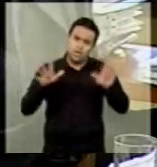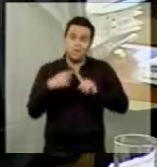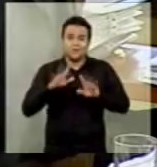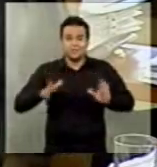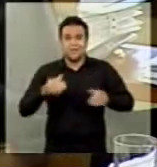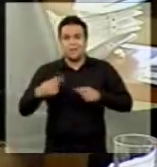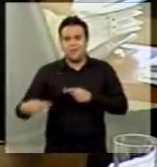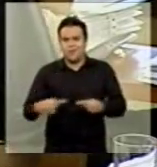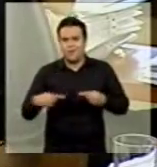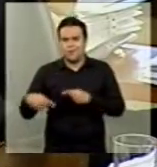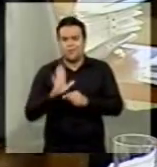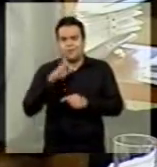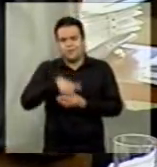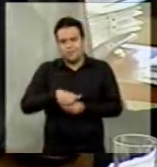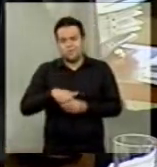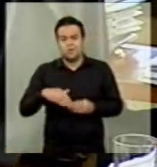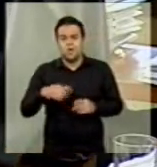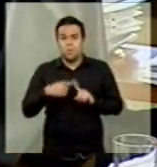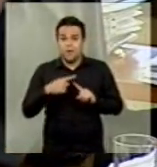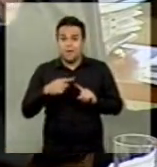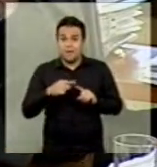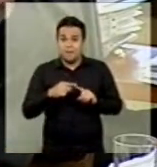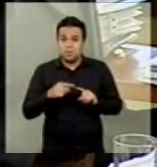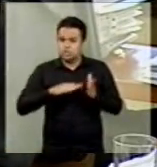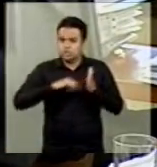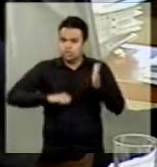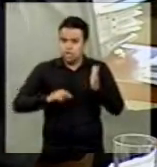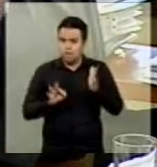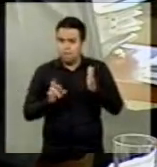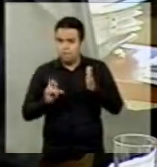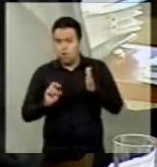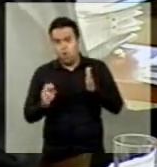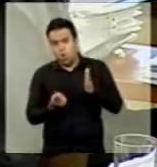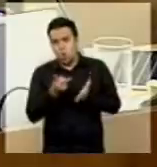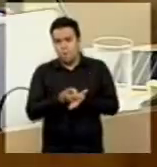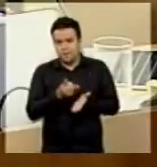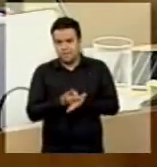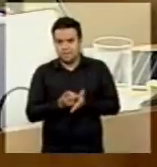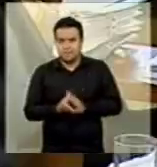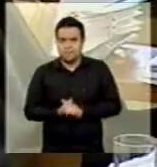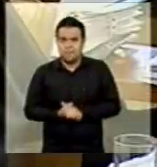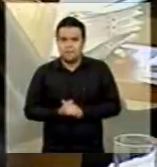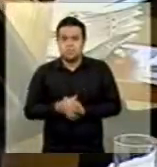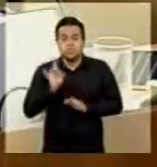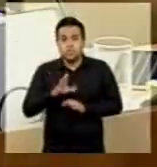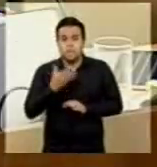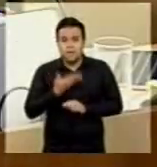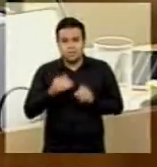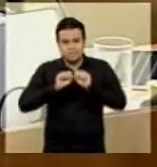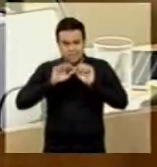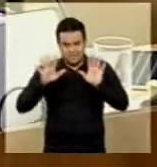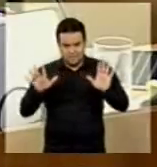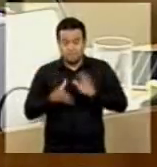de votos que acabam com o foro e outros que mantêm o foro. E não é disso. Meu voto, isso que eu gostaria do esclarecimento. Vou